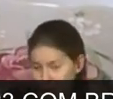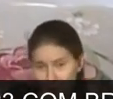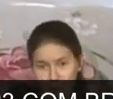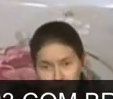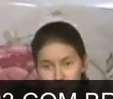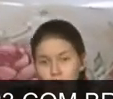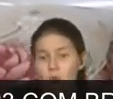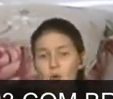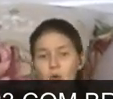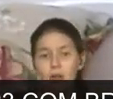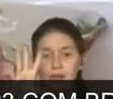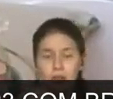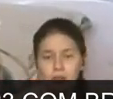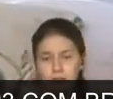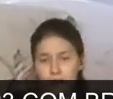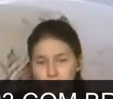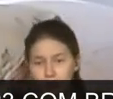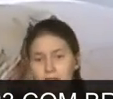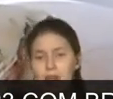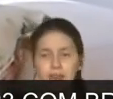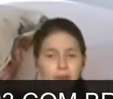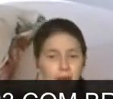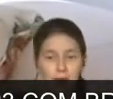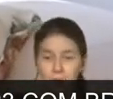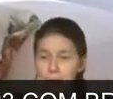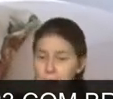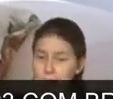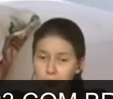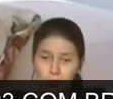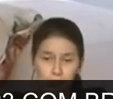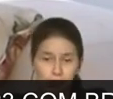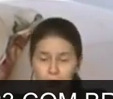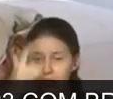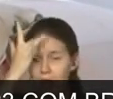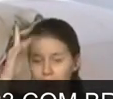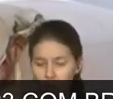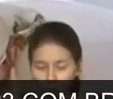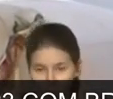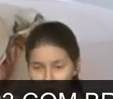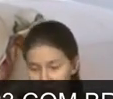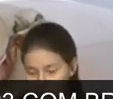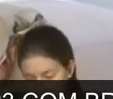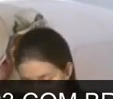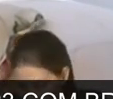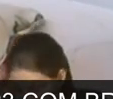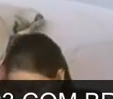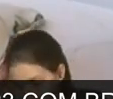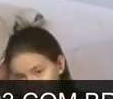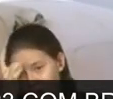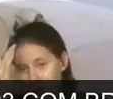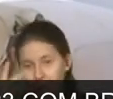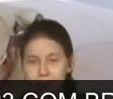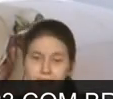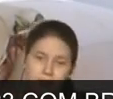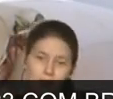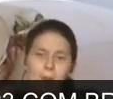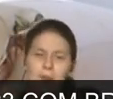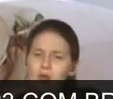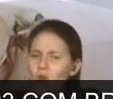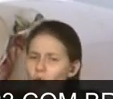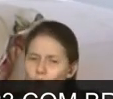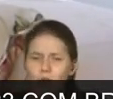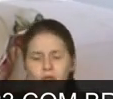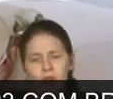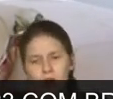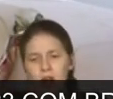quando ele está na internet, ele está tendo acesso ao mundo inteiro, através da tela do celular ou do computador. Então, ter um diálogo com a criança sobre